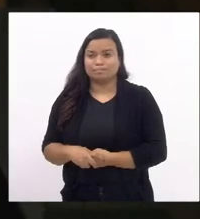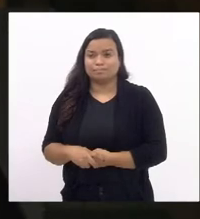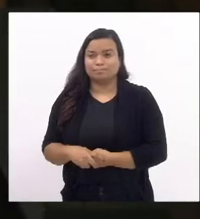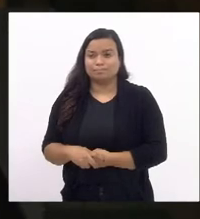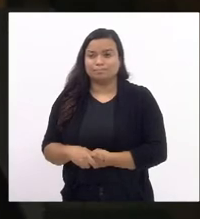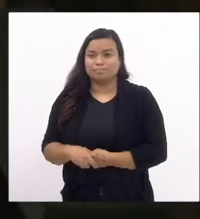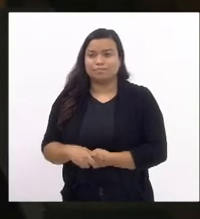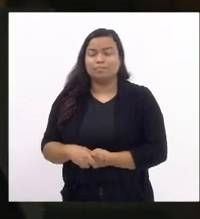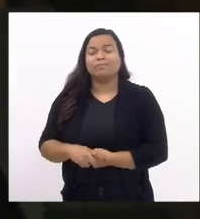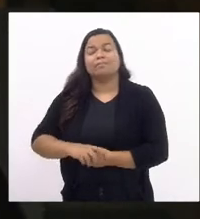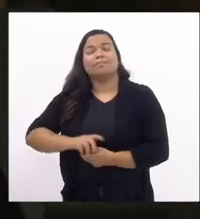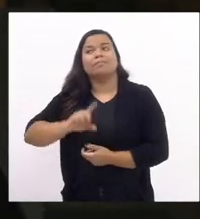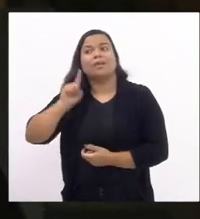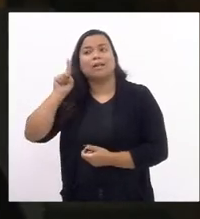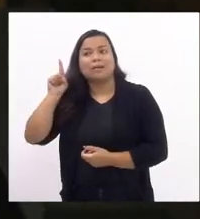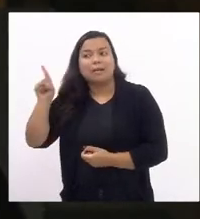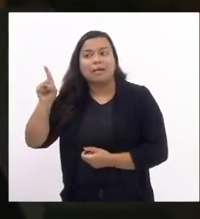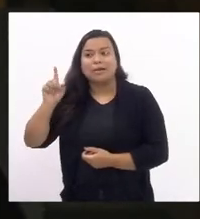quase